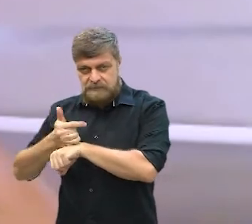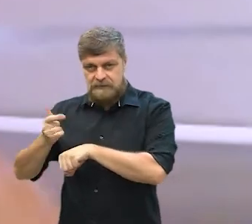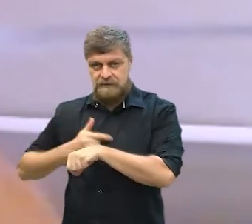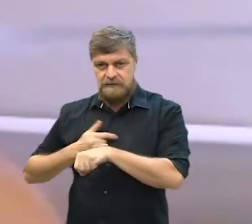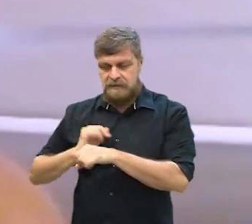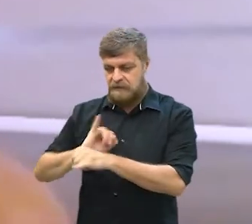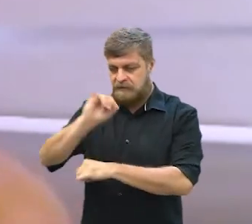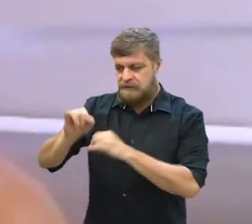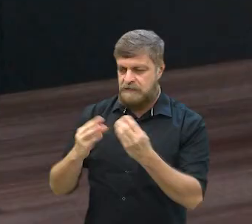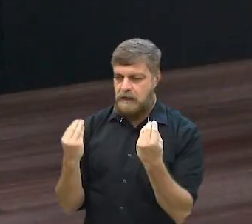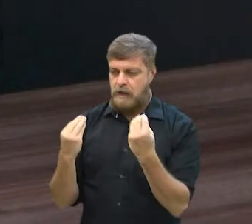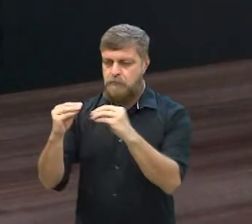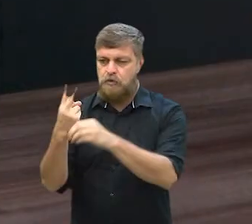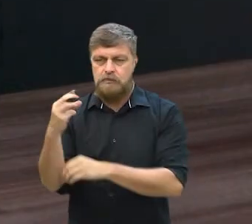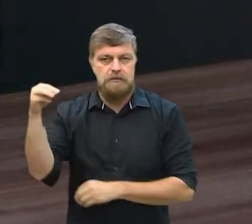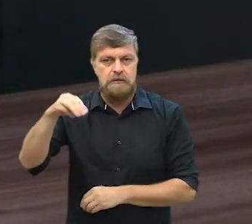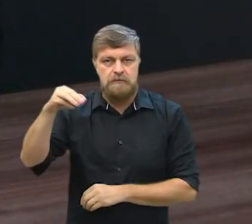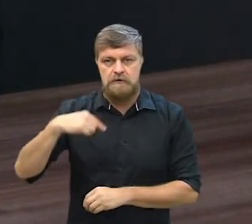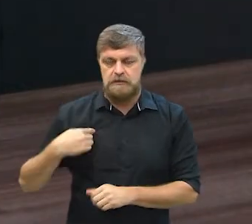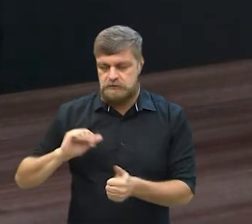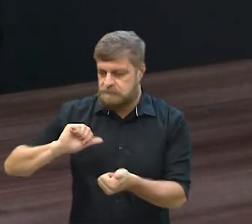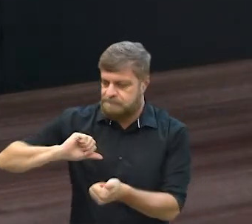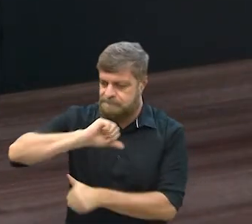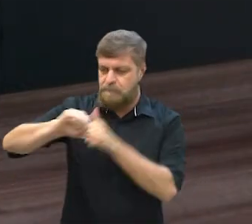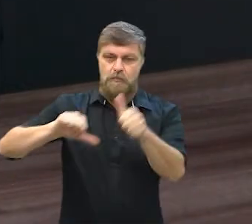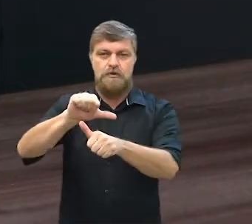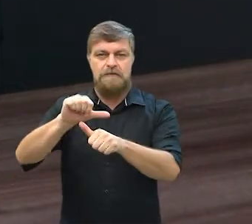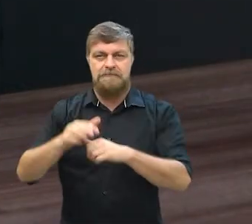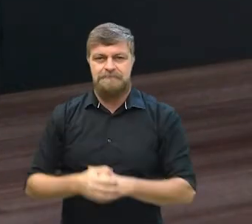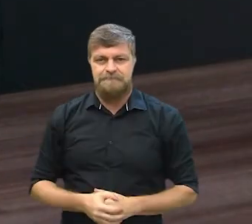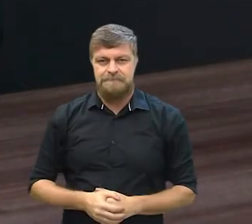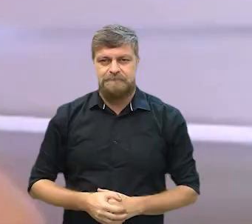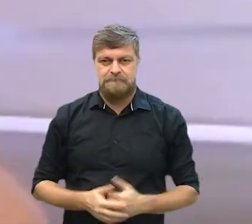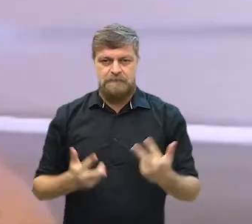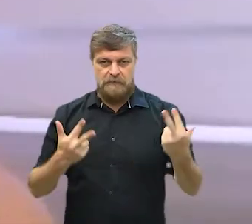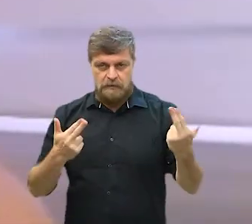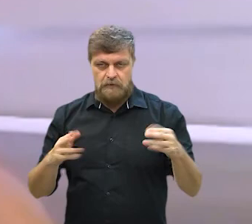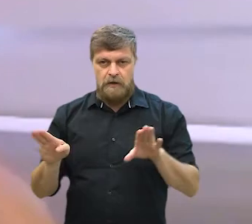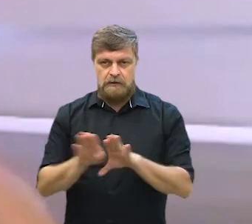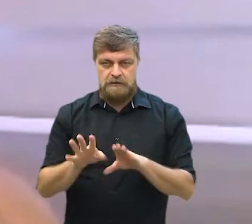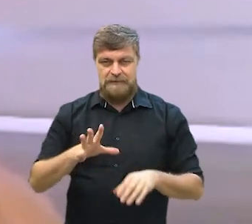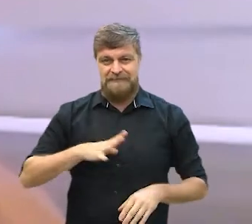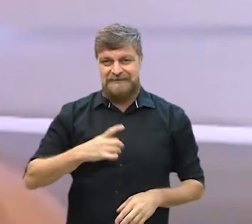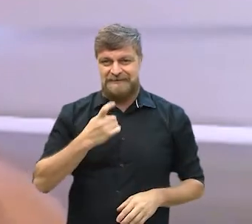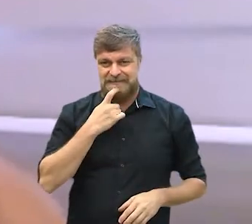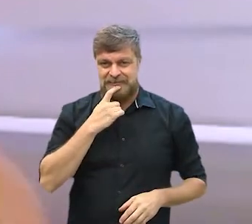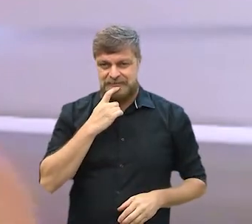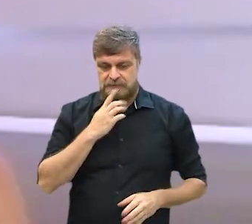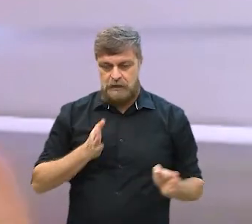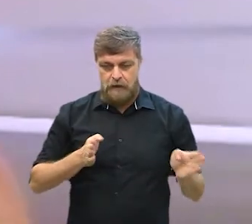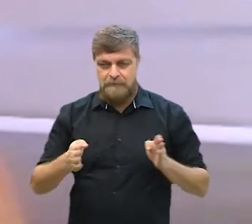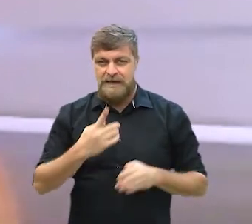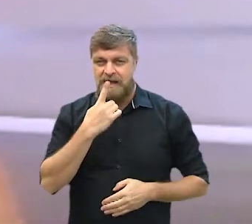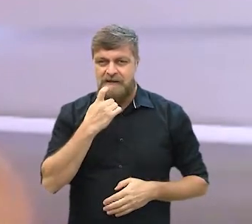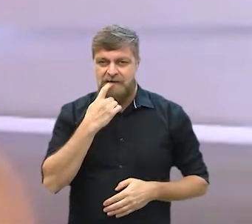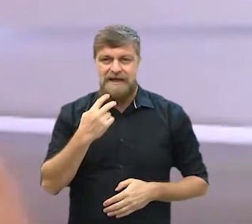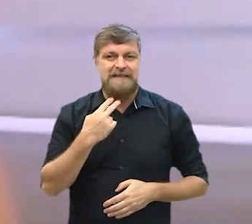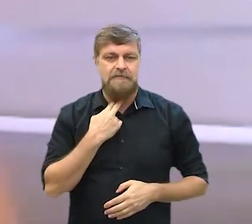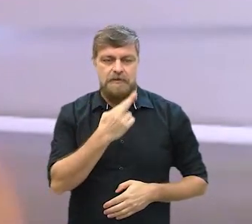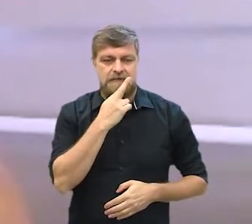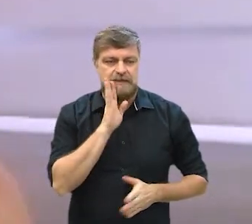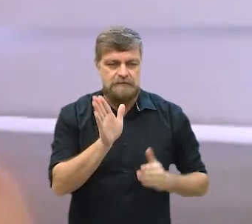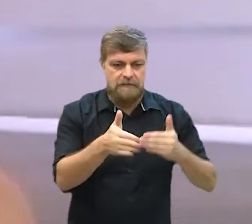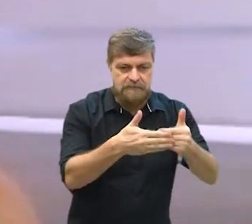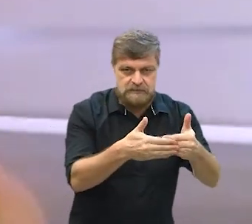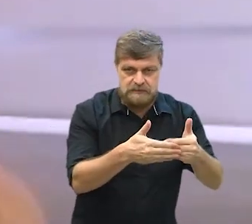é colocado online, pronto, em 2 minutos a gente conseguiu virar essa chave. O mesmo para quando a cidade entra em bandeira vermelha e não